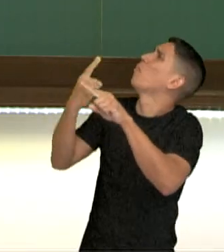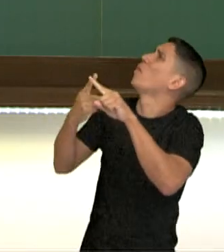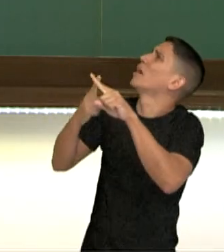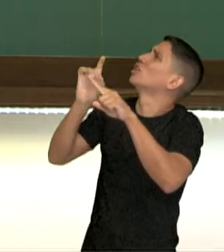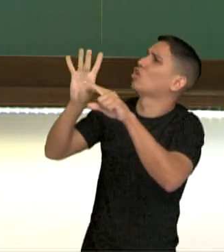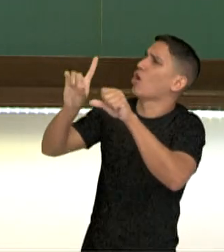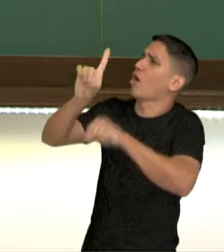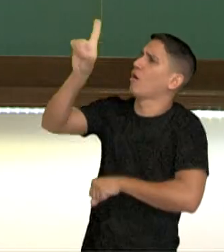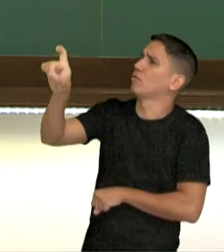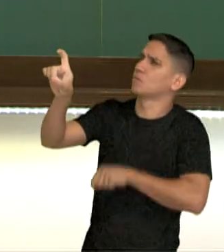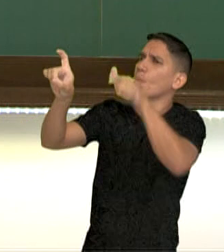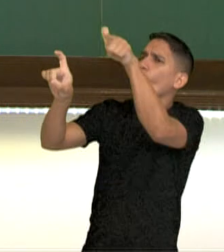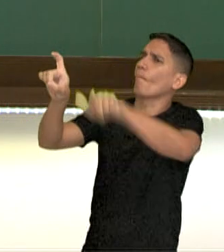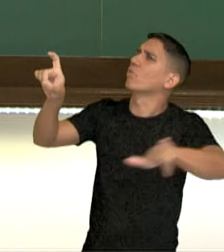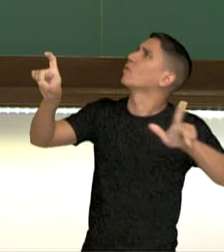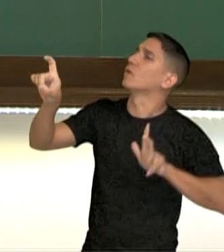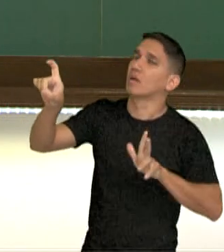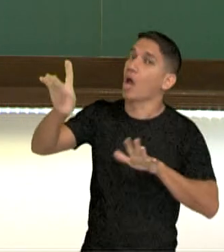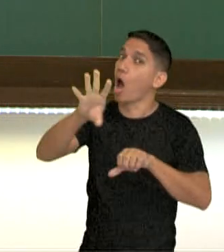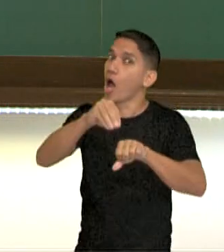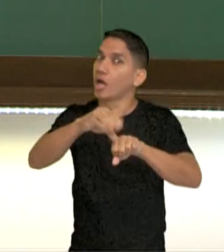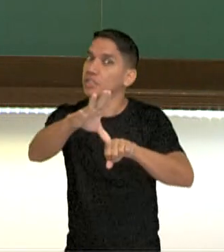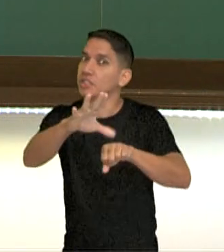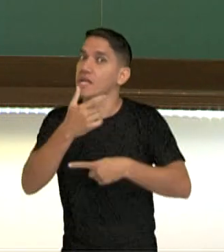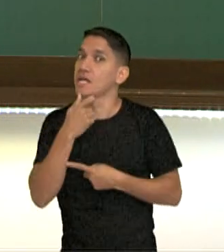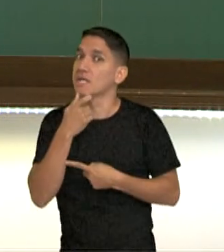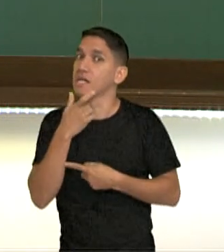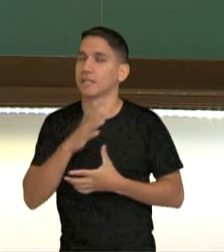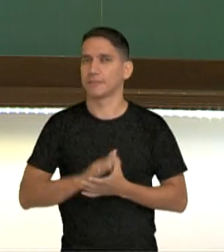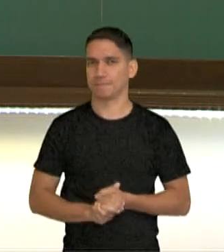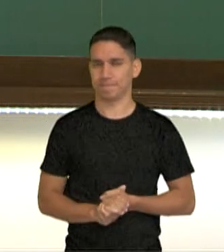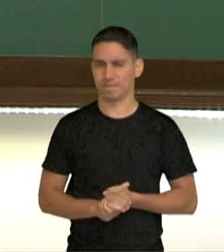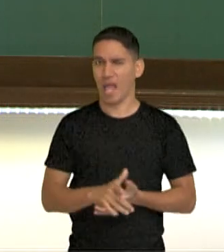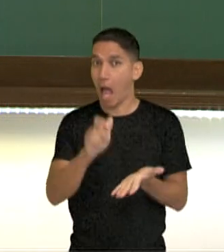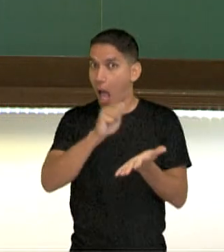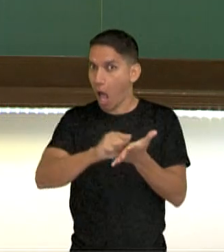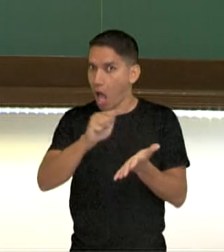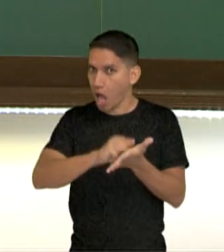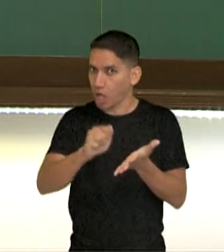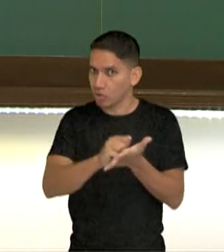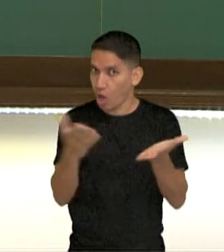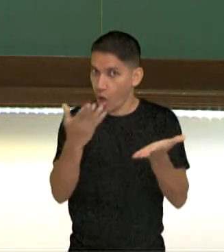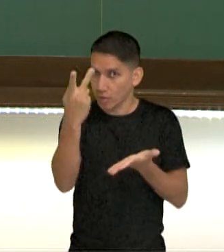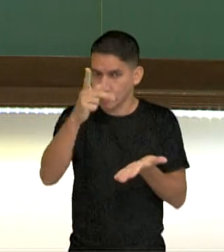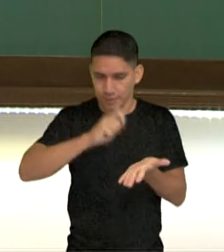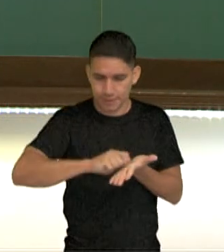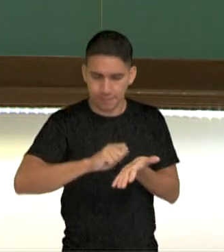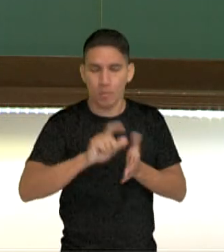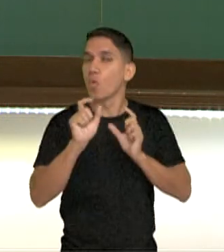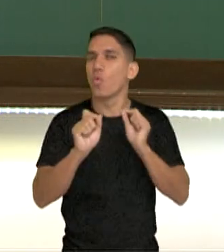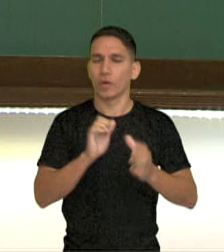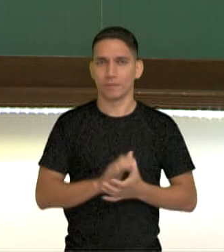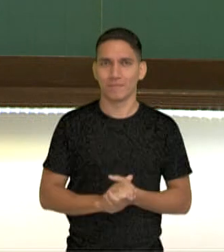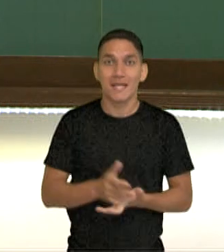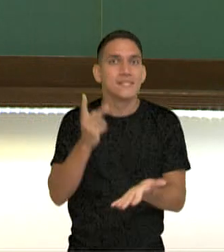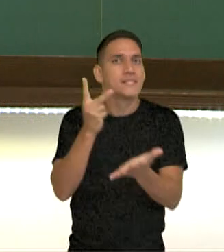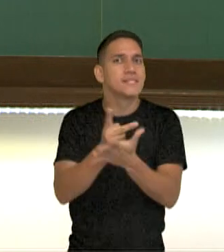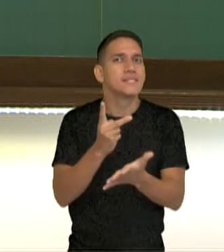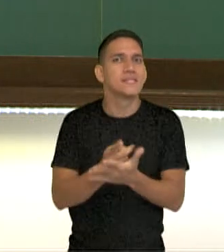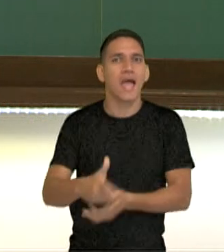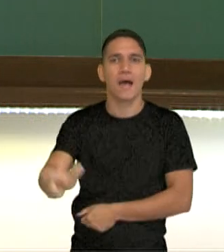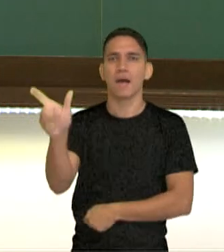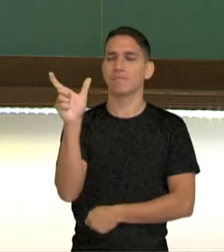o apóstrofo? Dica do inglês. Pega aí, anota agora no seu caderno. Sempre que